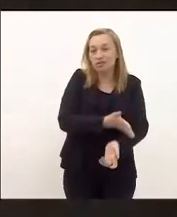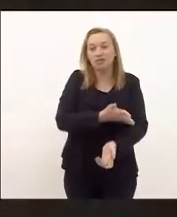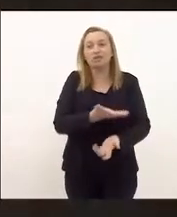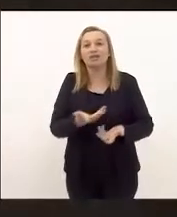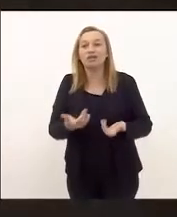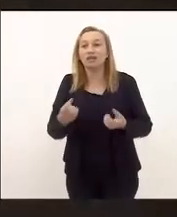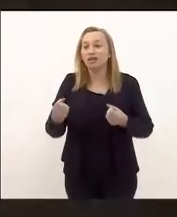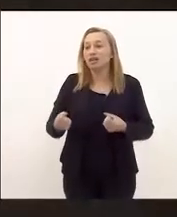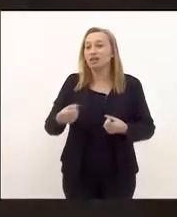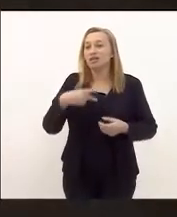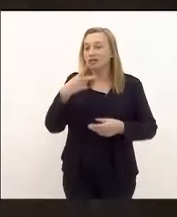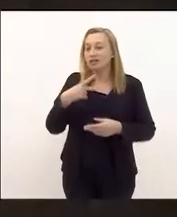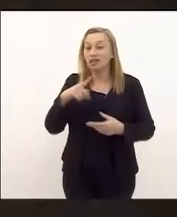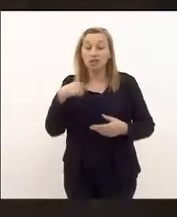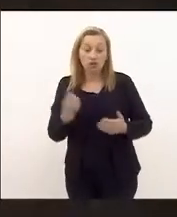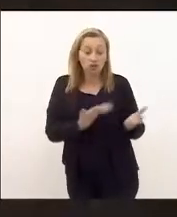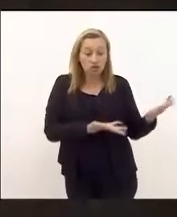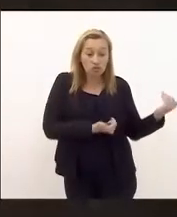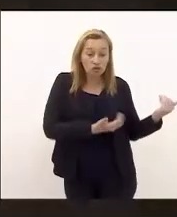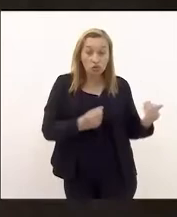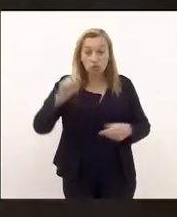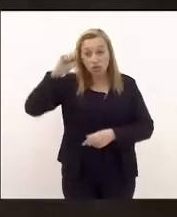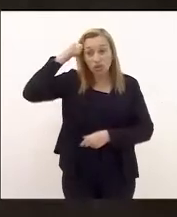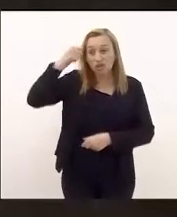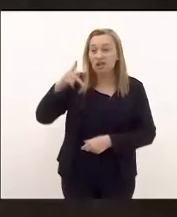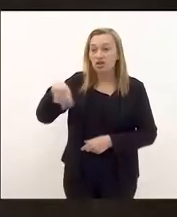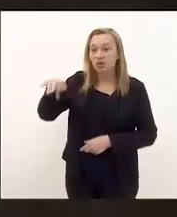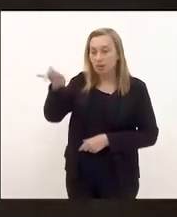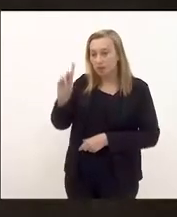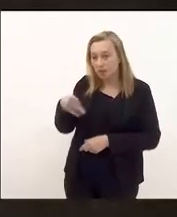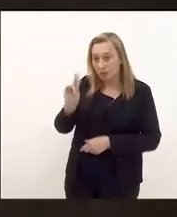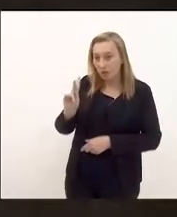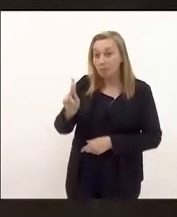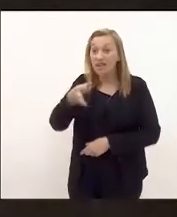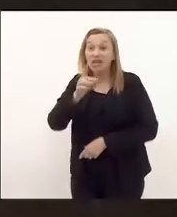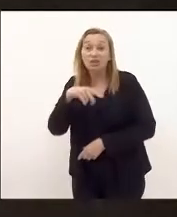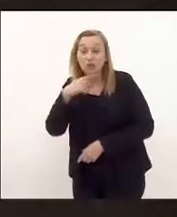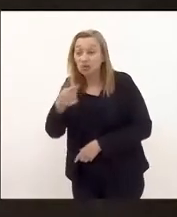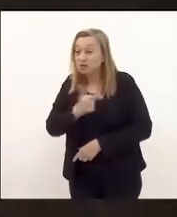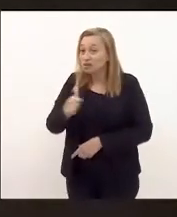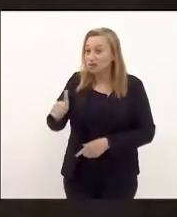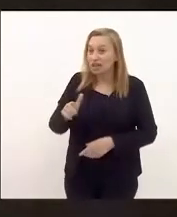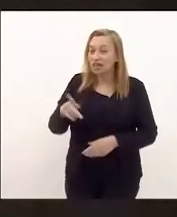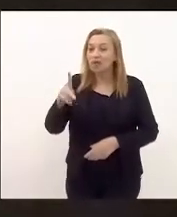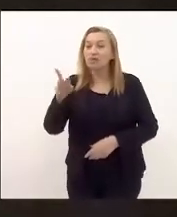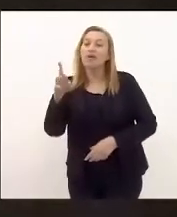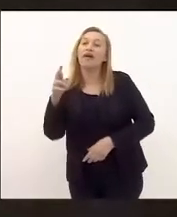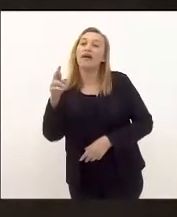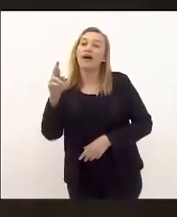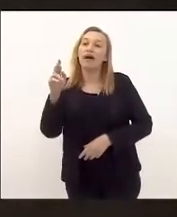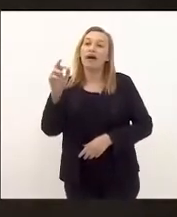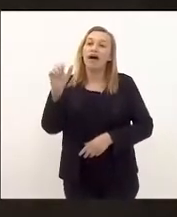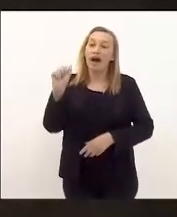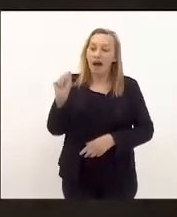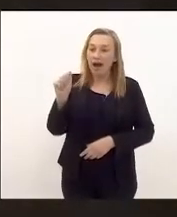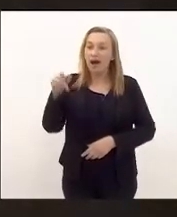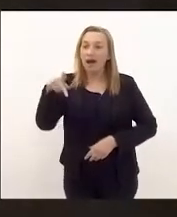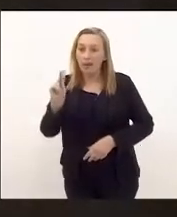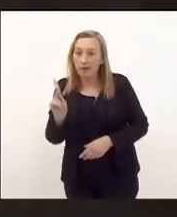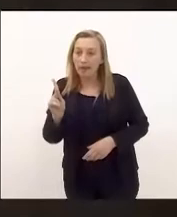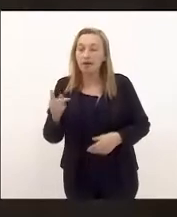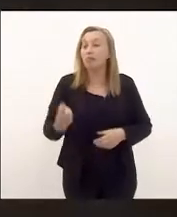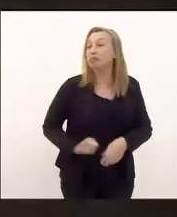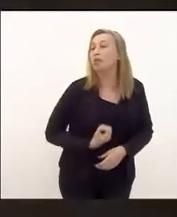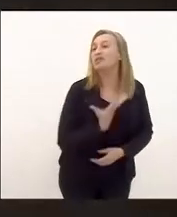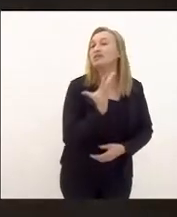expressões da nossa juventude negra. E o hip-hop, sem dúvida nenhuma, a partir do rap, a partir, enfim, da poesia,